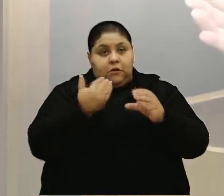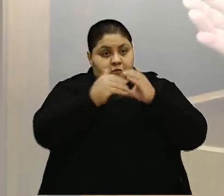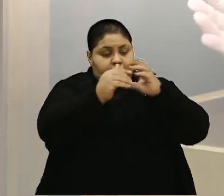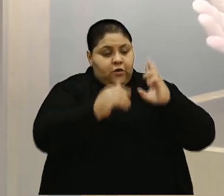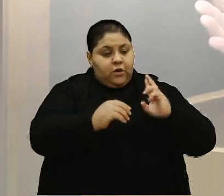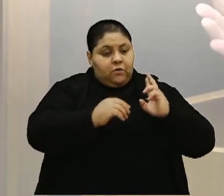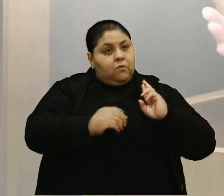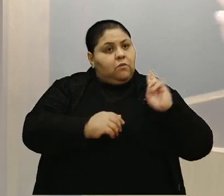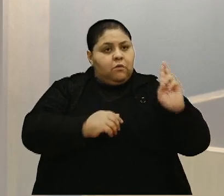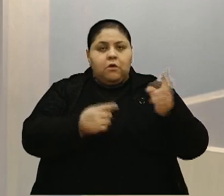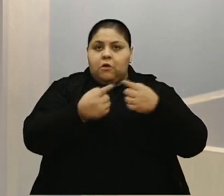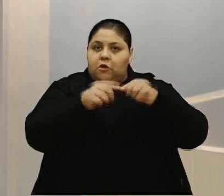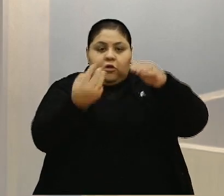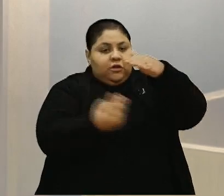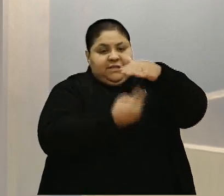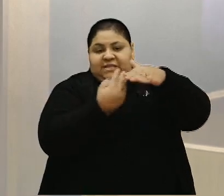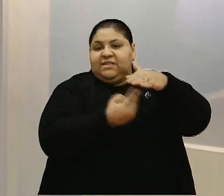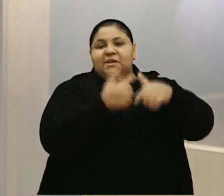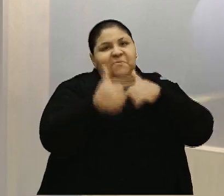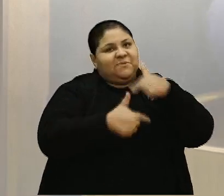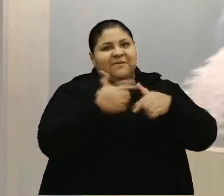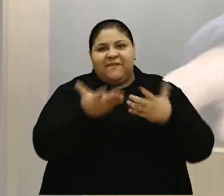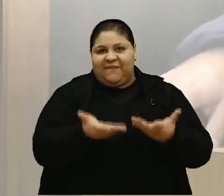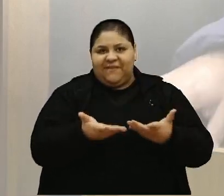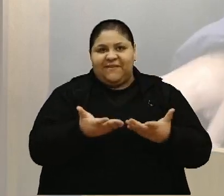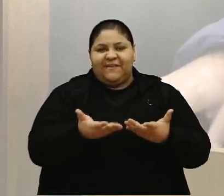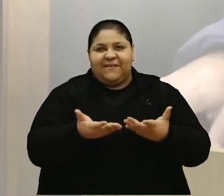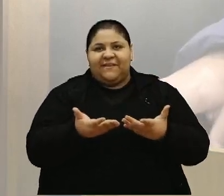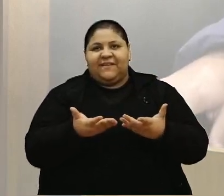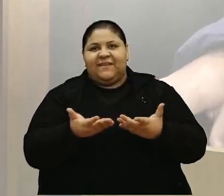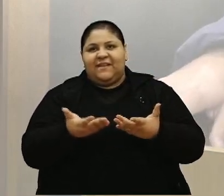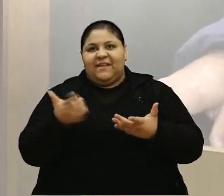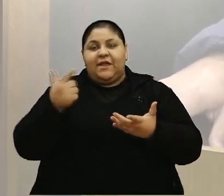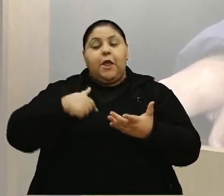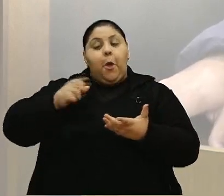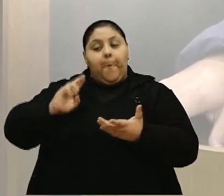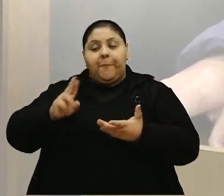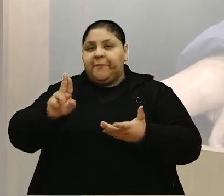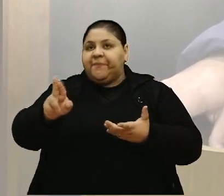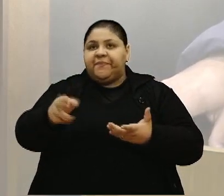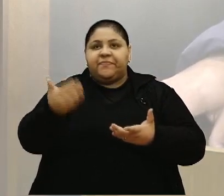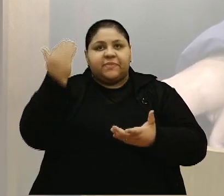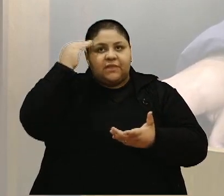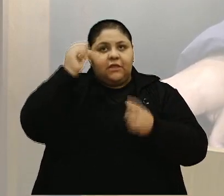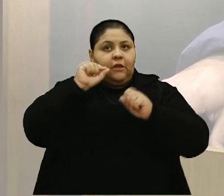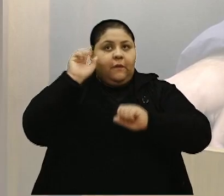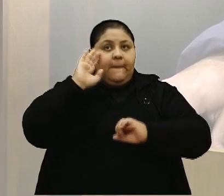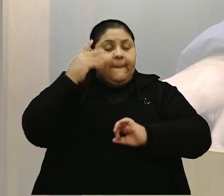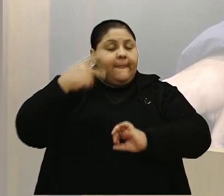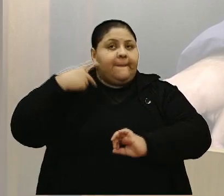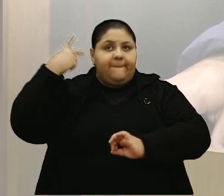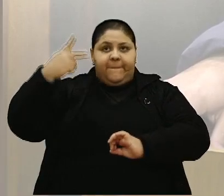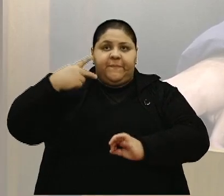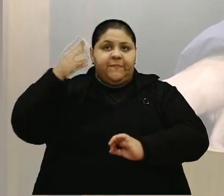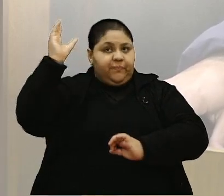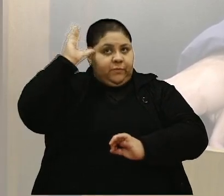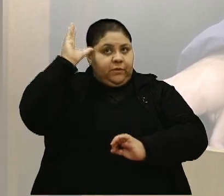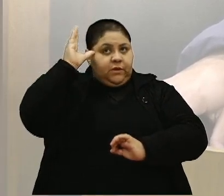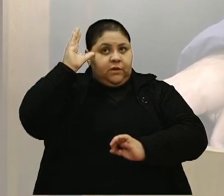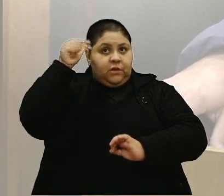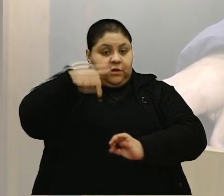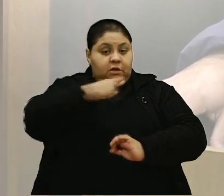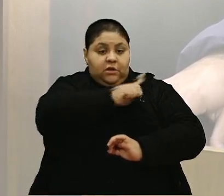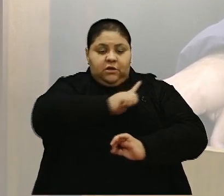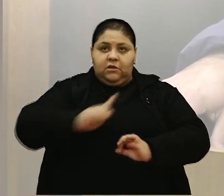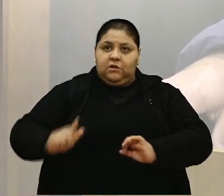nós não terceirizamos essa função. E por fim, eu sigo dizendo, eu não sei o que acontece, vereador Cadori. Nesse